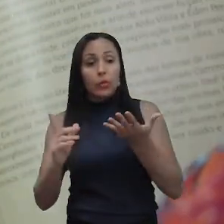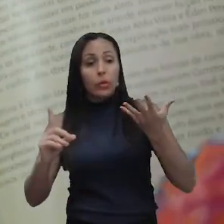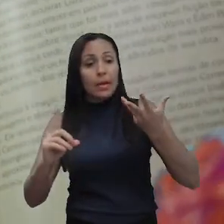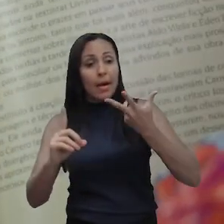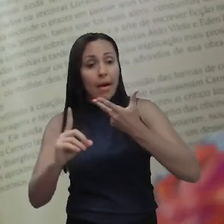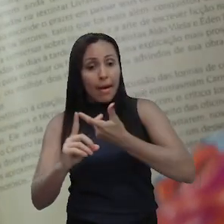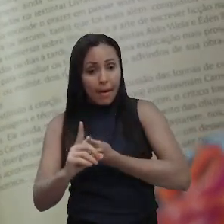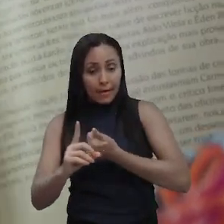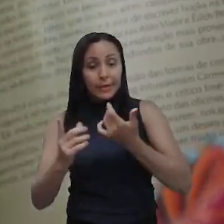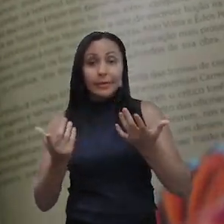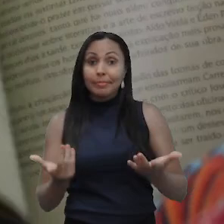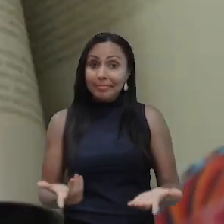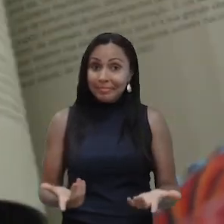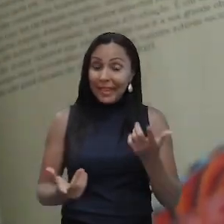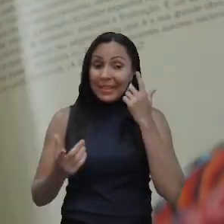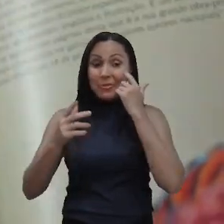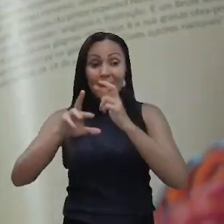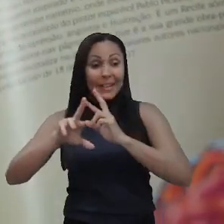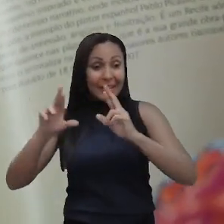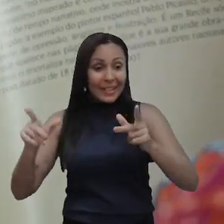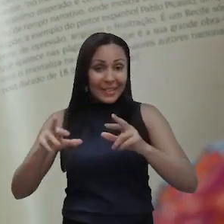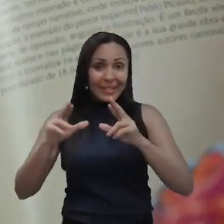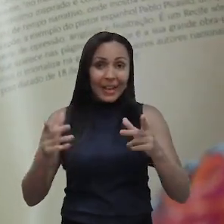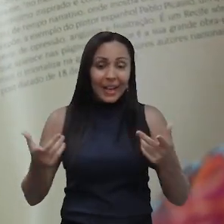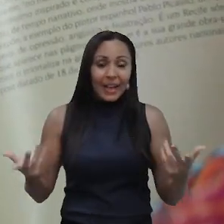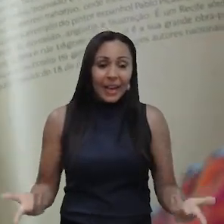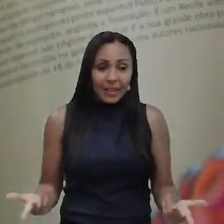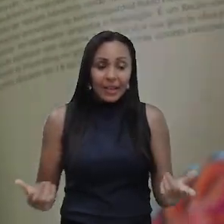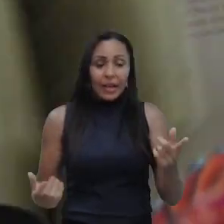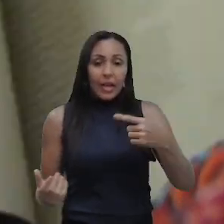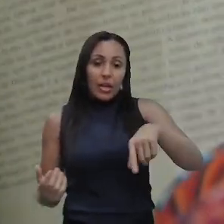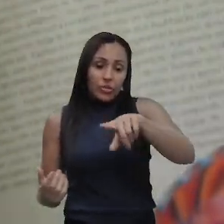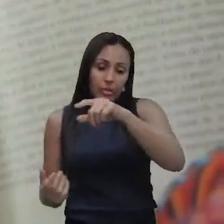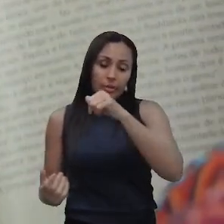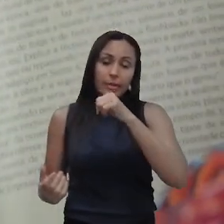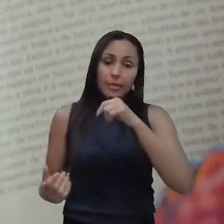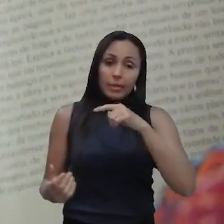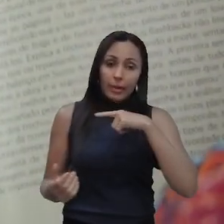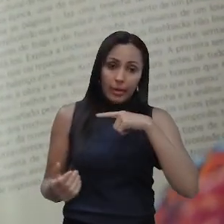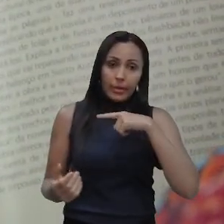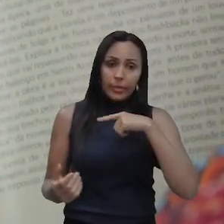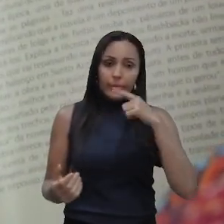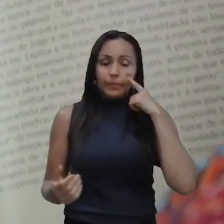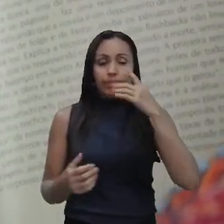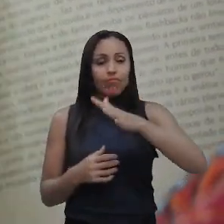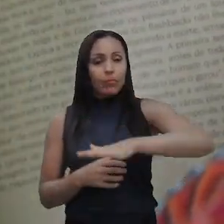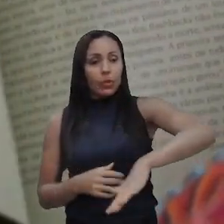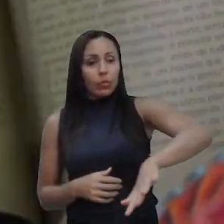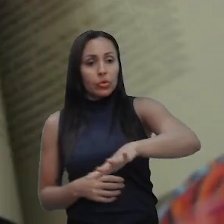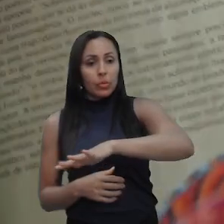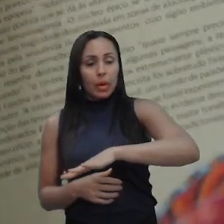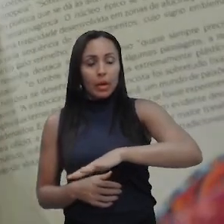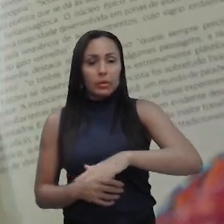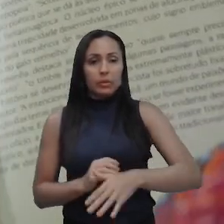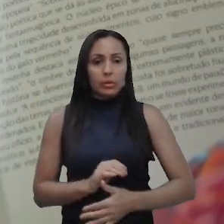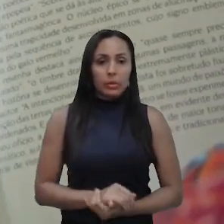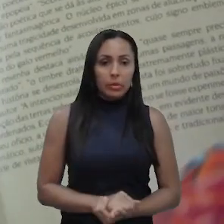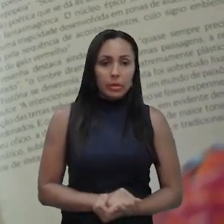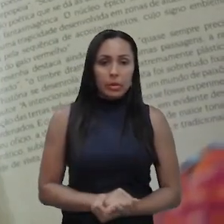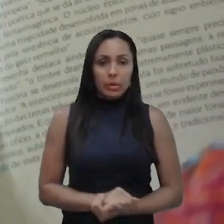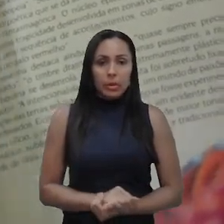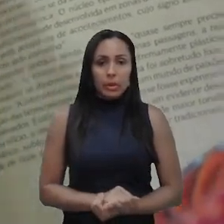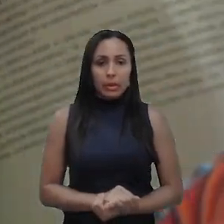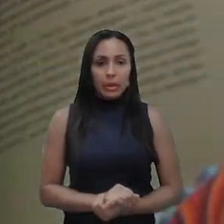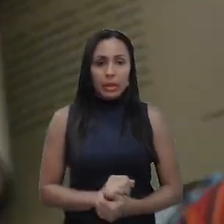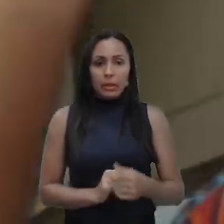diagramação diferenciada, né? A gente tem aí muito espaço e nem sempre a gente tem muito espaço. A gente, na maioria